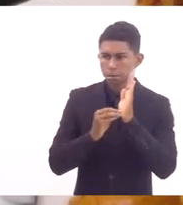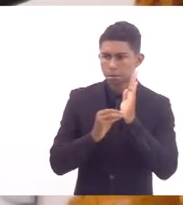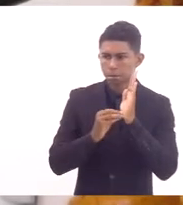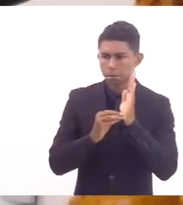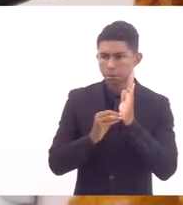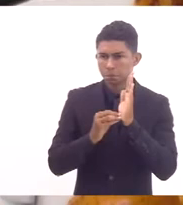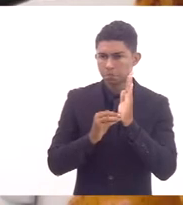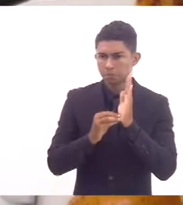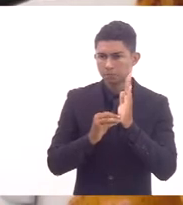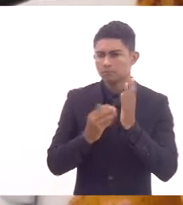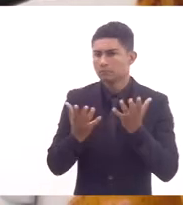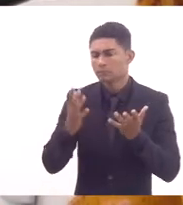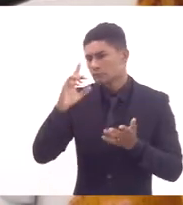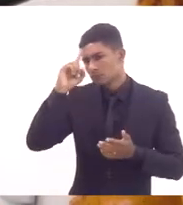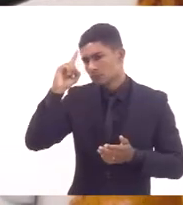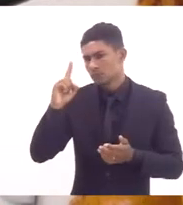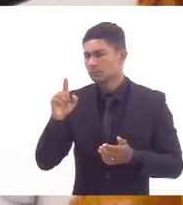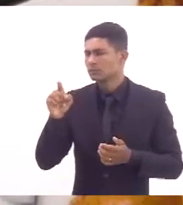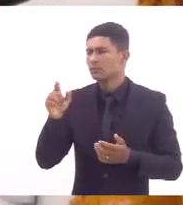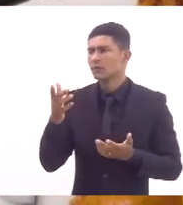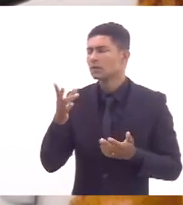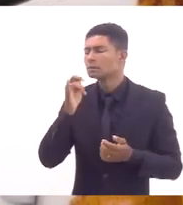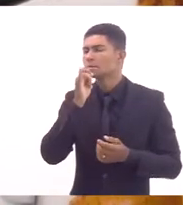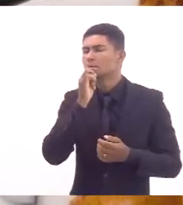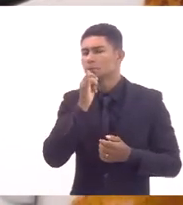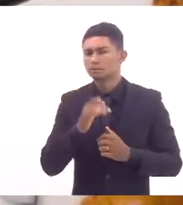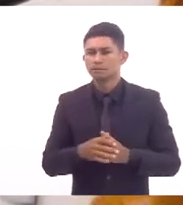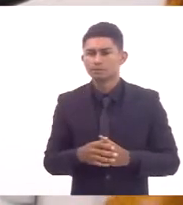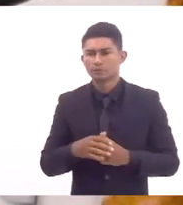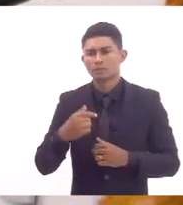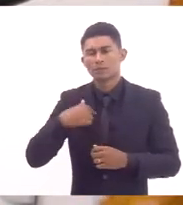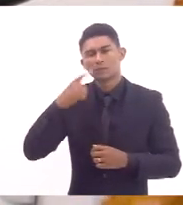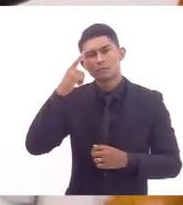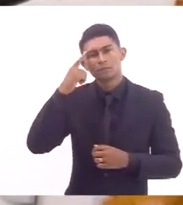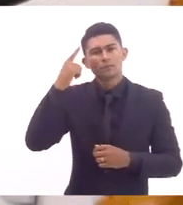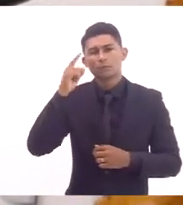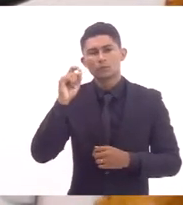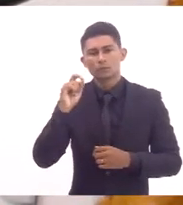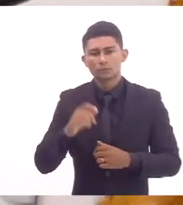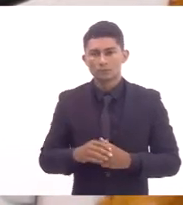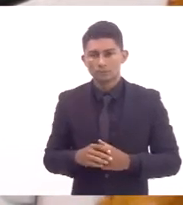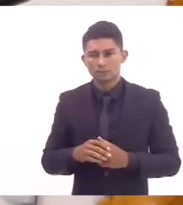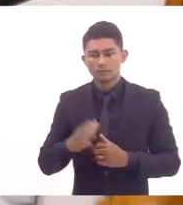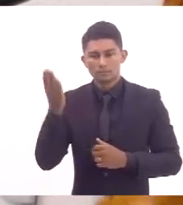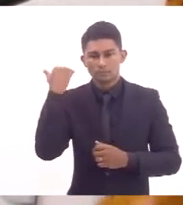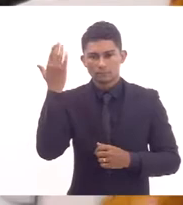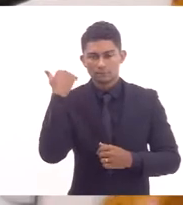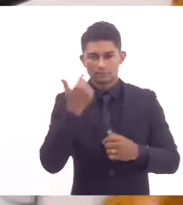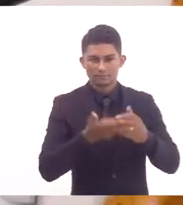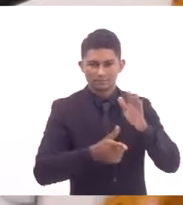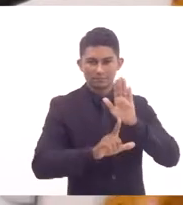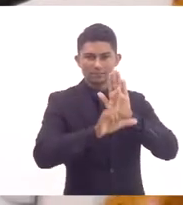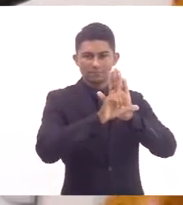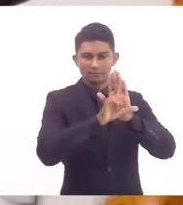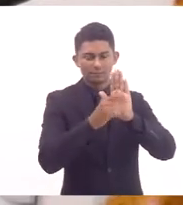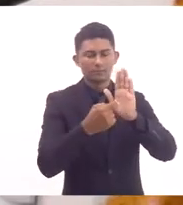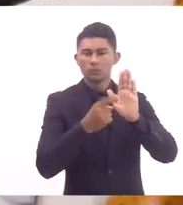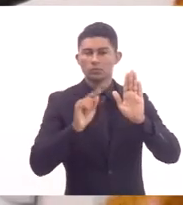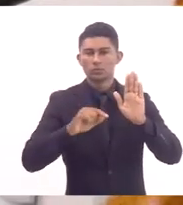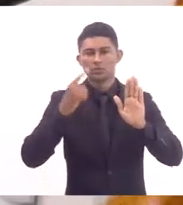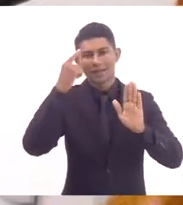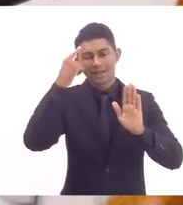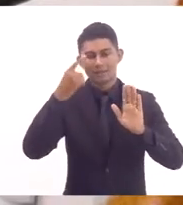É eu sei mas eu não sei se eu entendi bem mas por exemplo eu me lembro que quando a gente fez uma lei sobre a